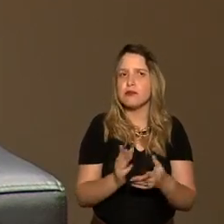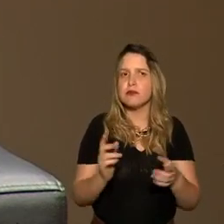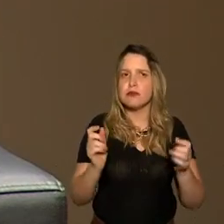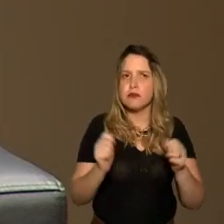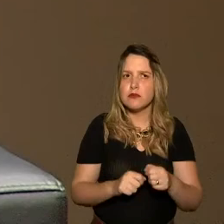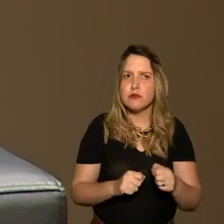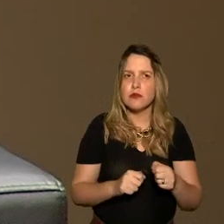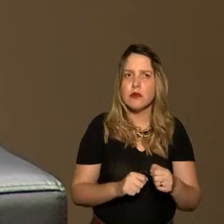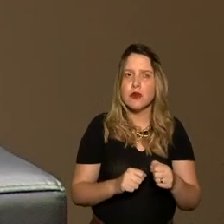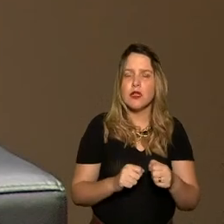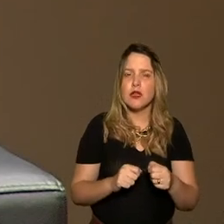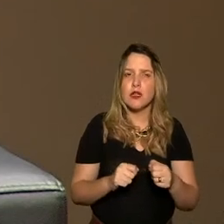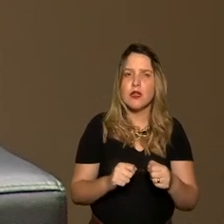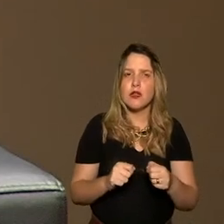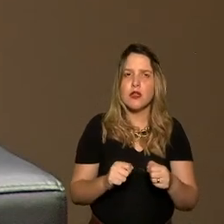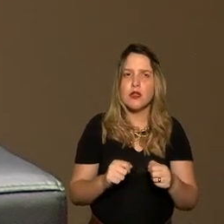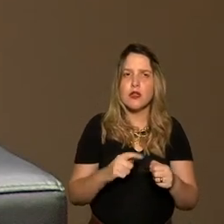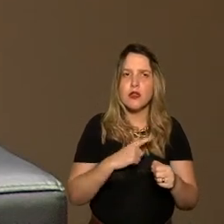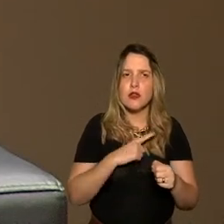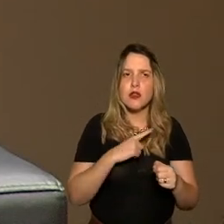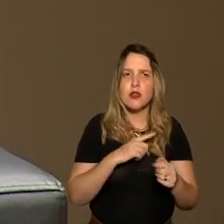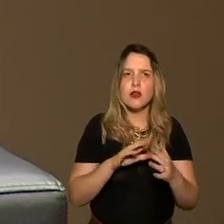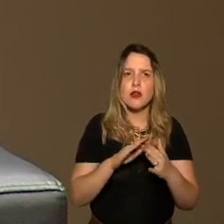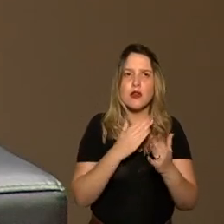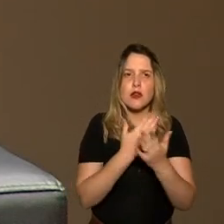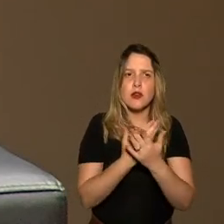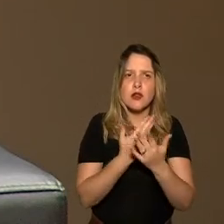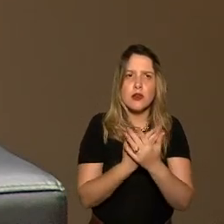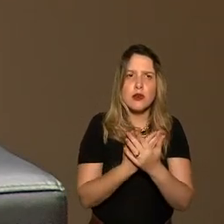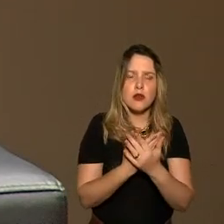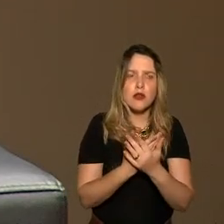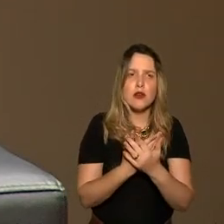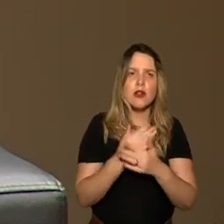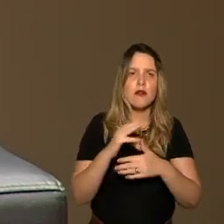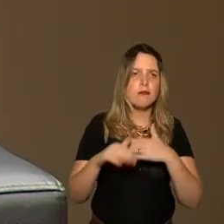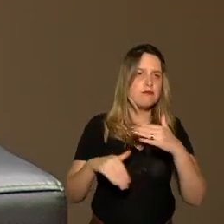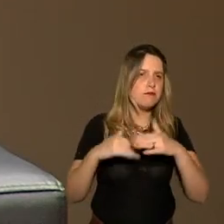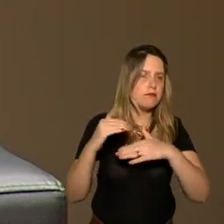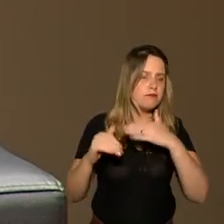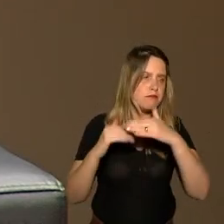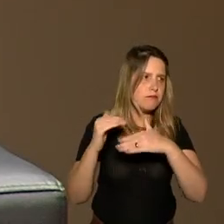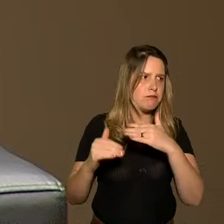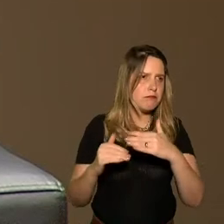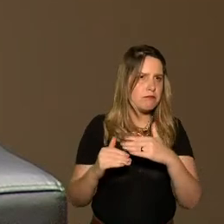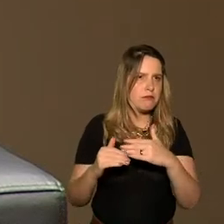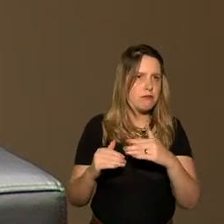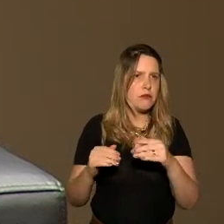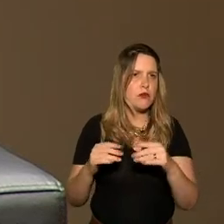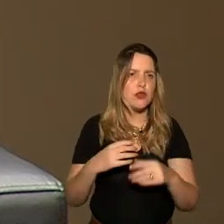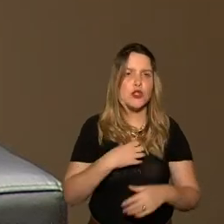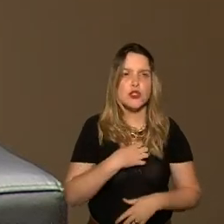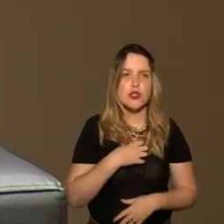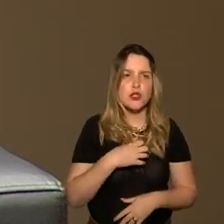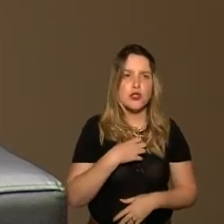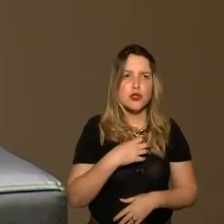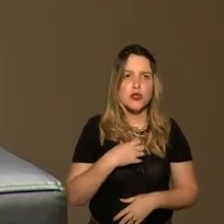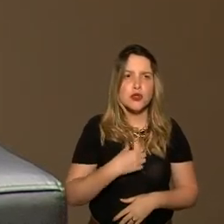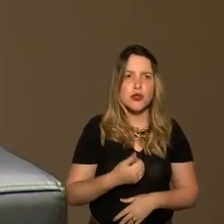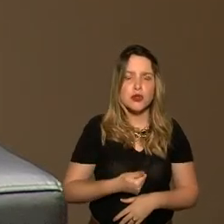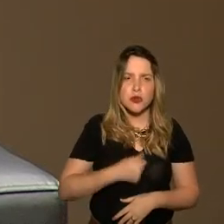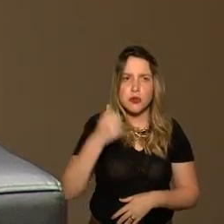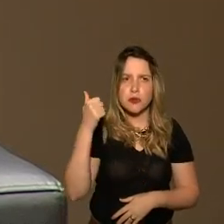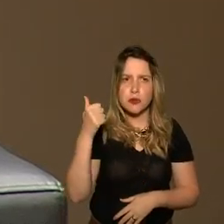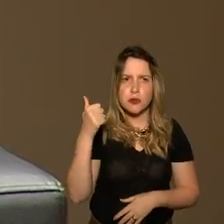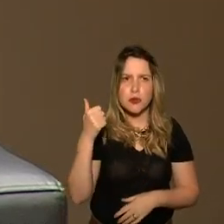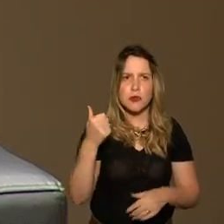assunto que tem sido discutido na escola e você ter a possibilidade de levar os seus